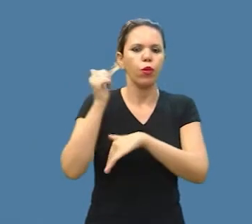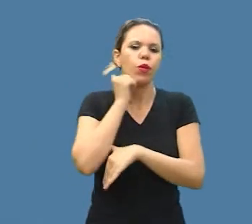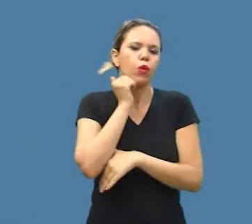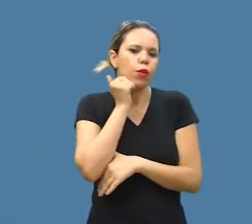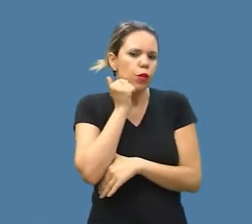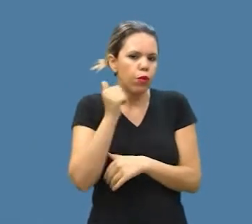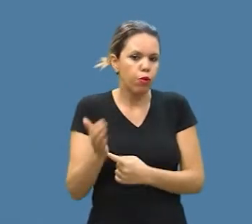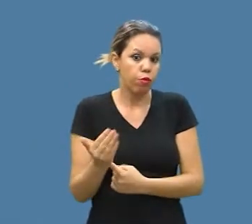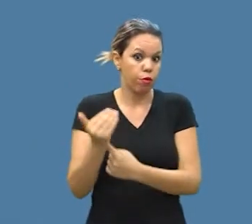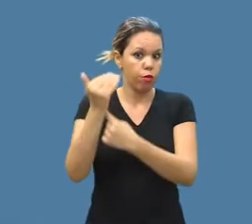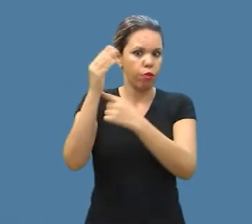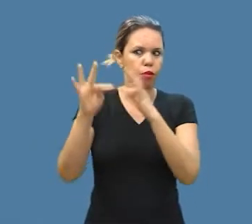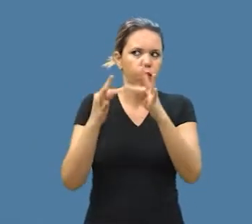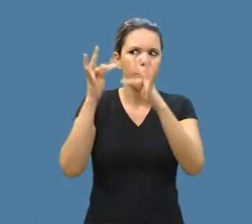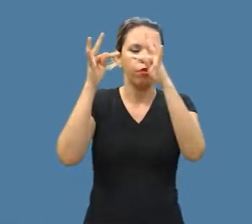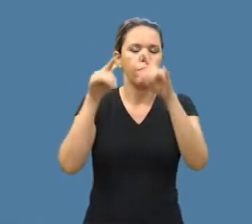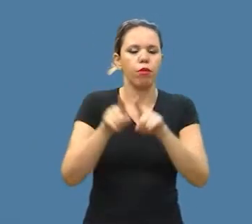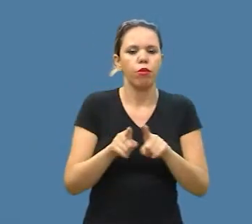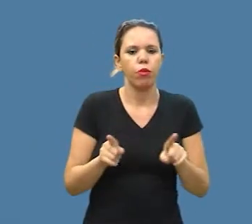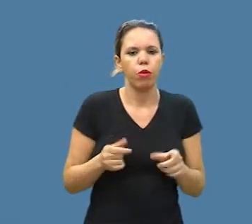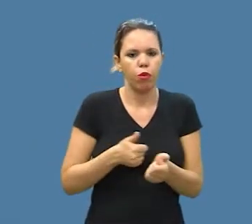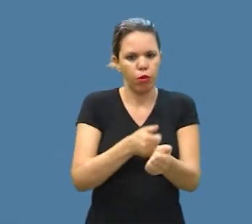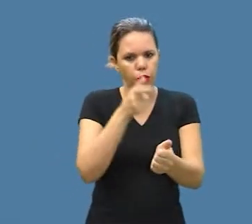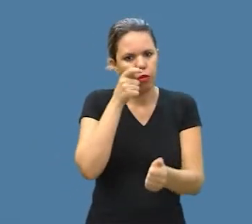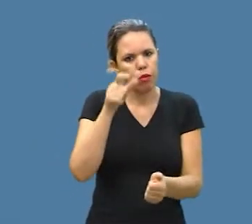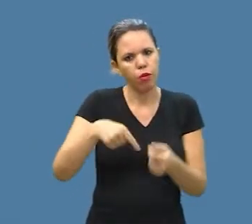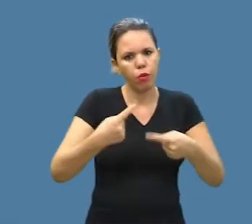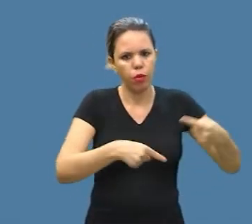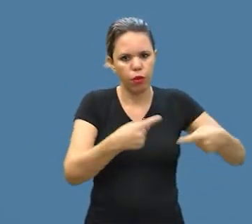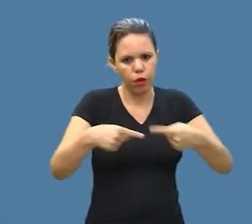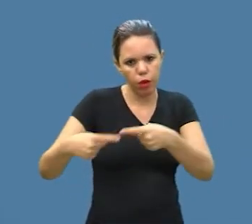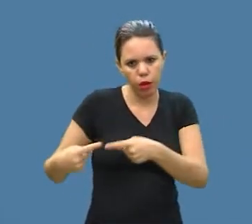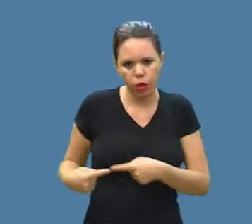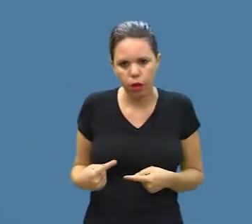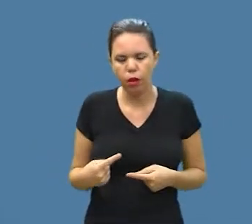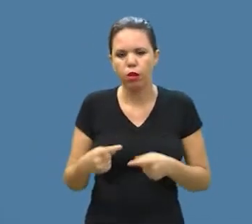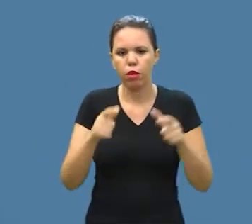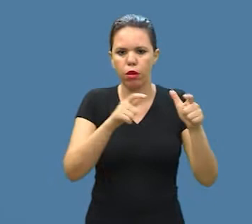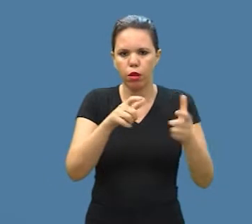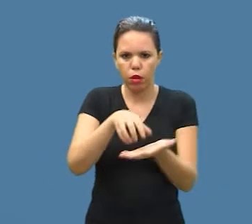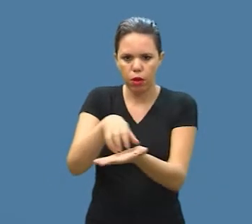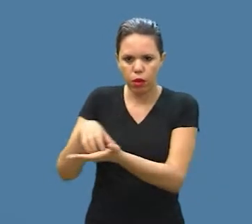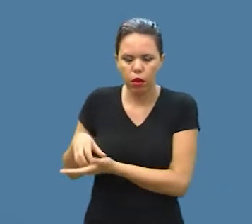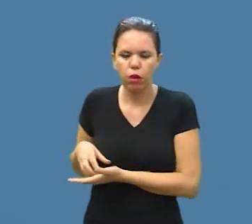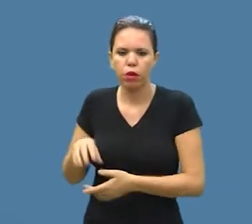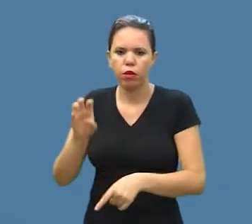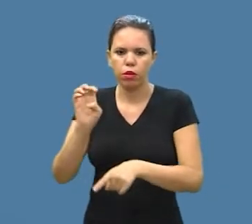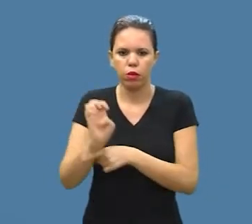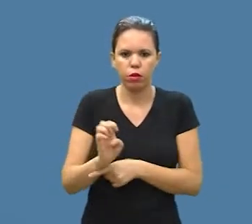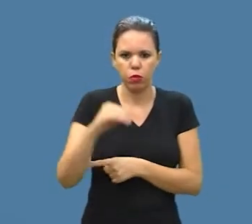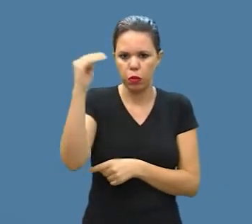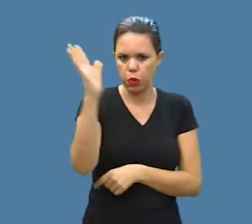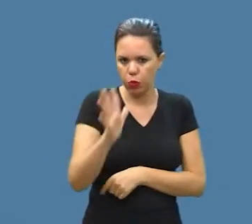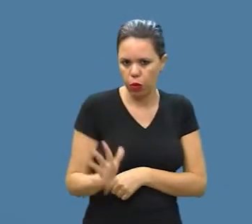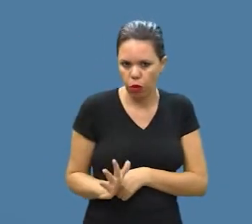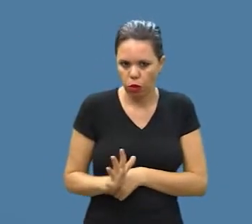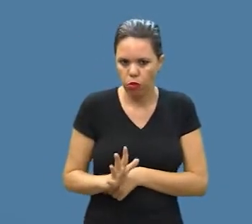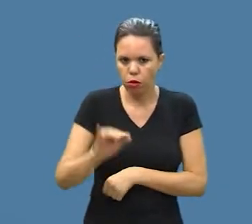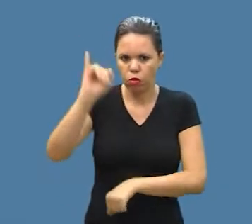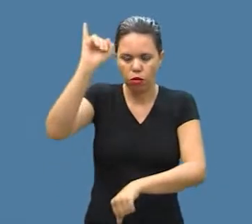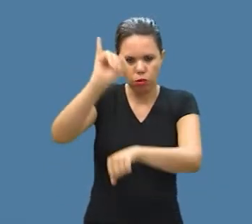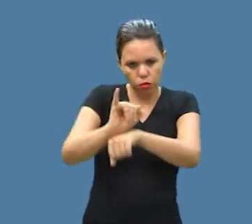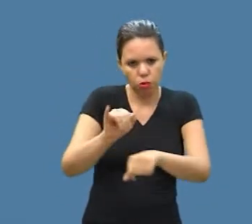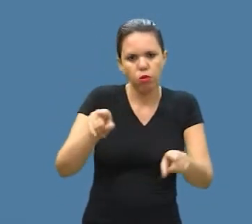desenvolvimento científico e tecnológico, em acompanhar as discussões em âmbito estadual, nacional